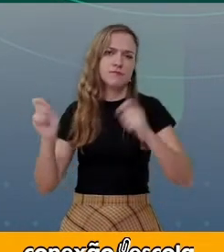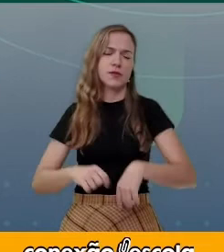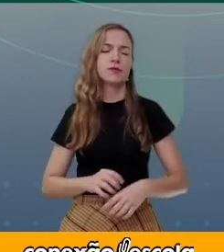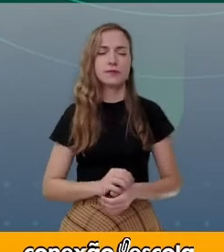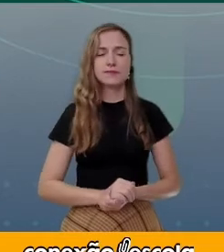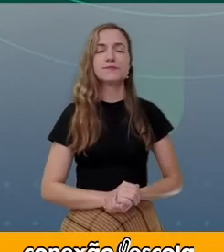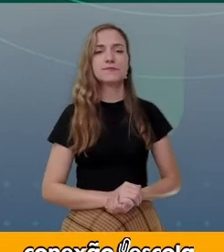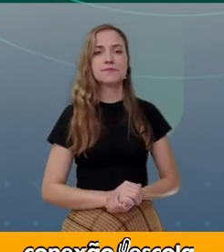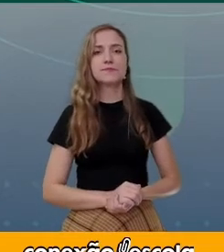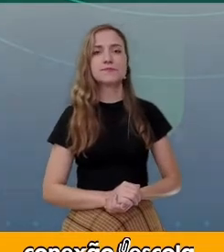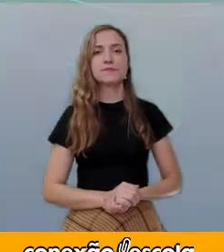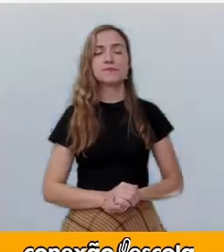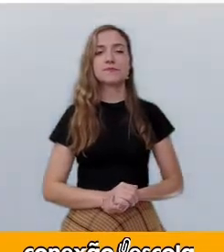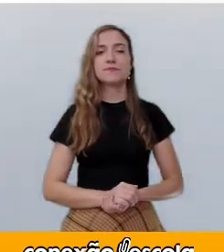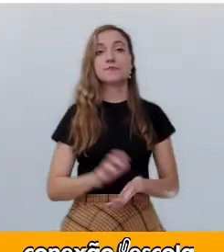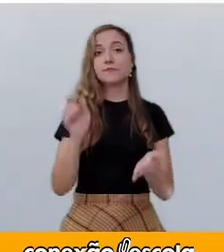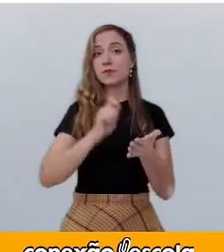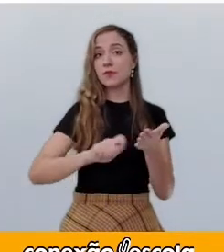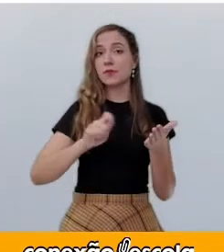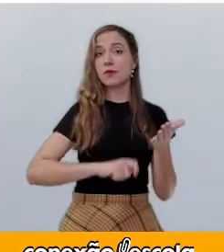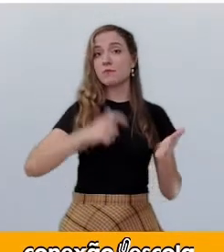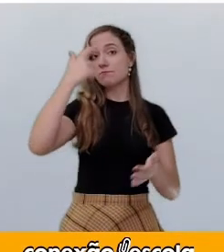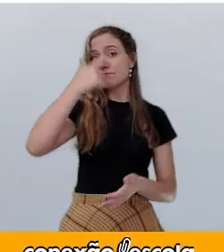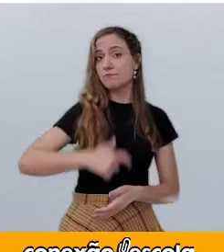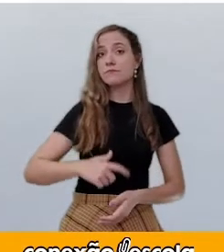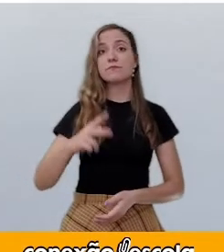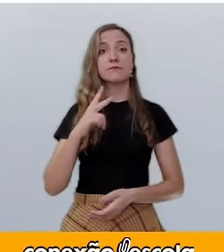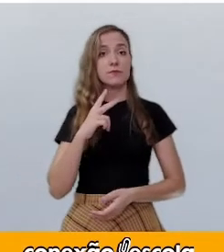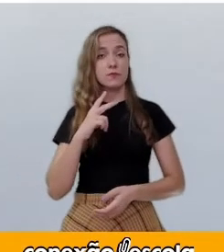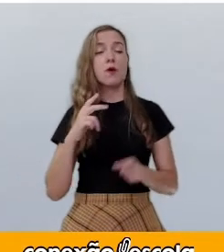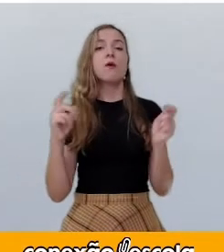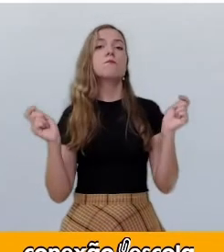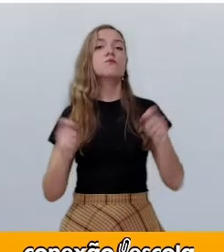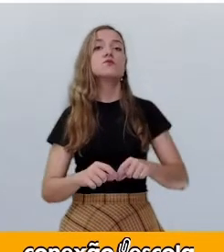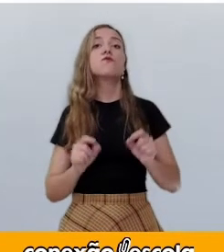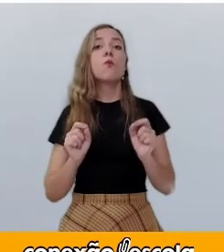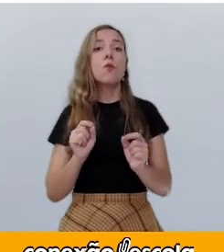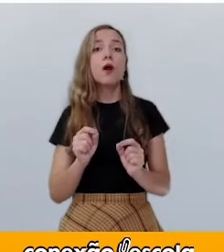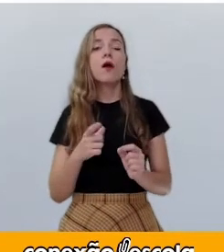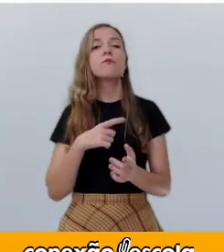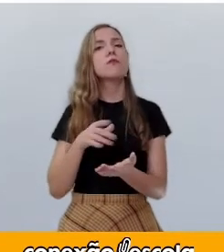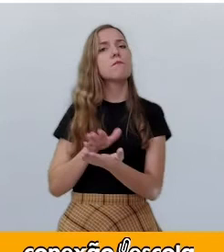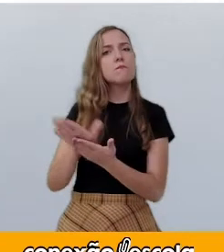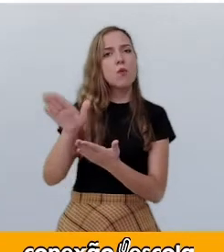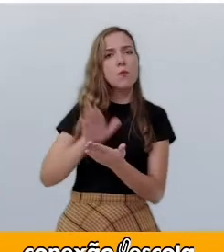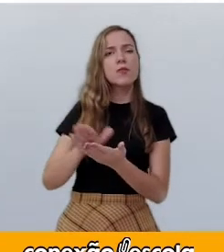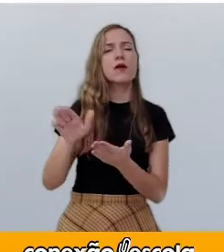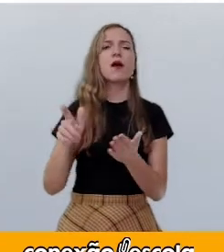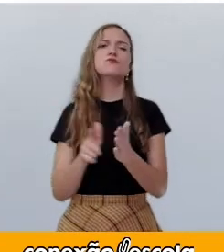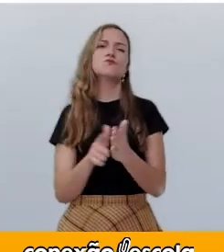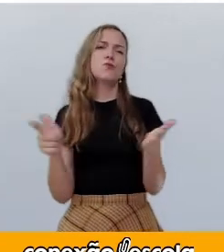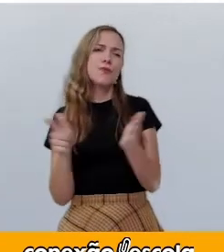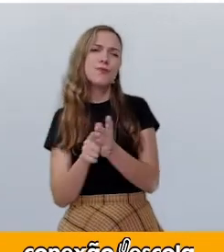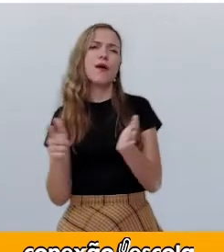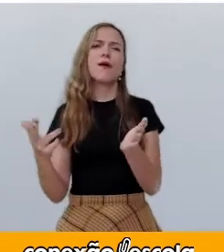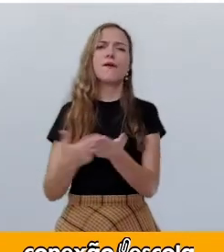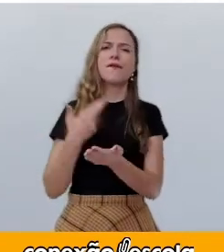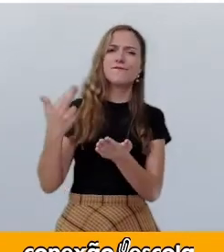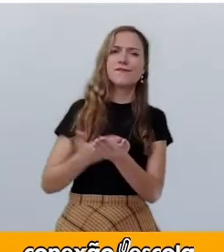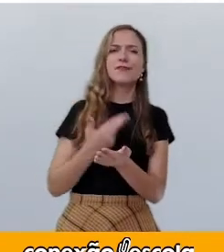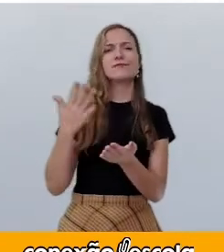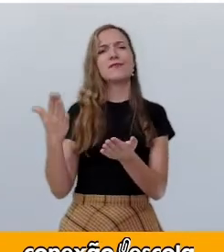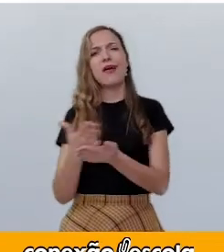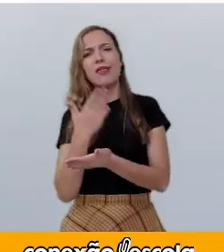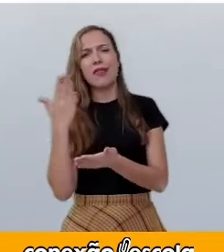o relato pessoal pode ser publicado em jornais revistas